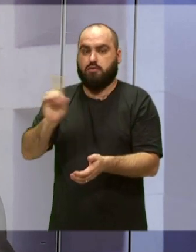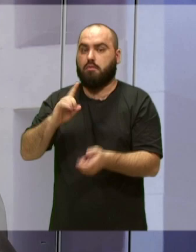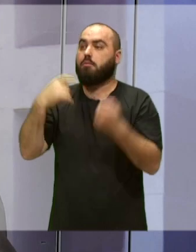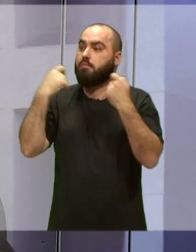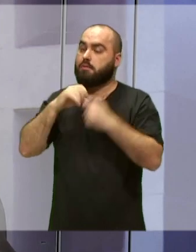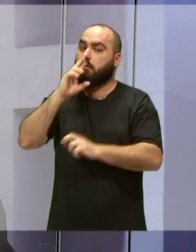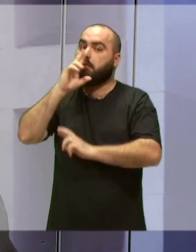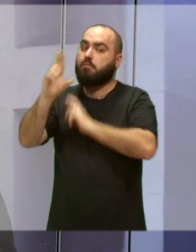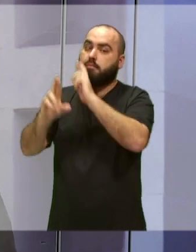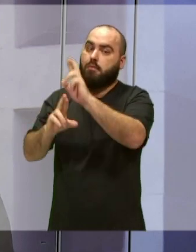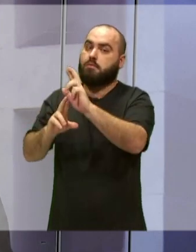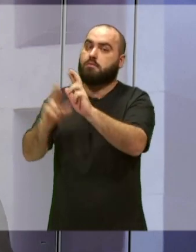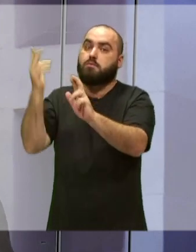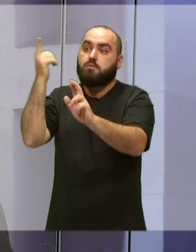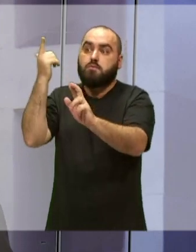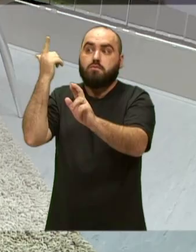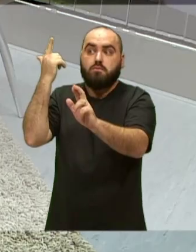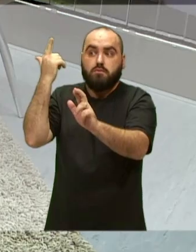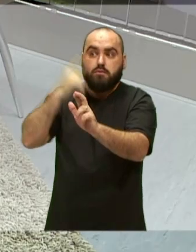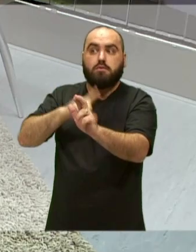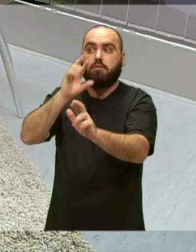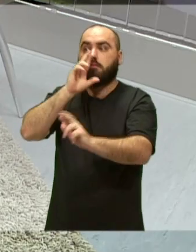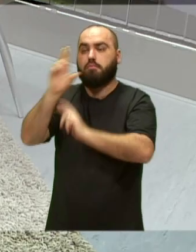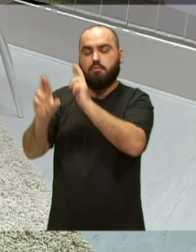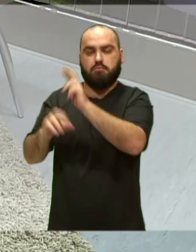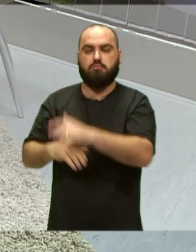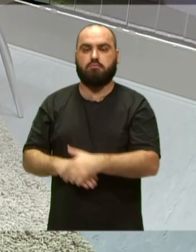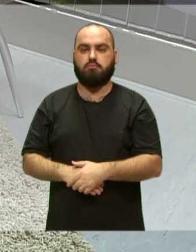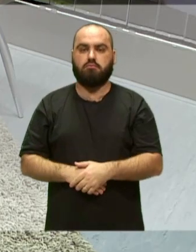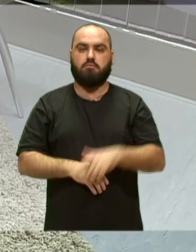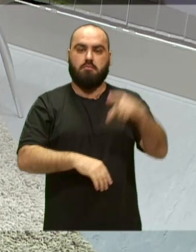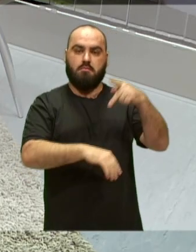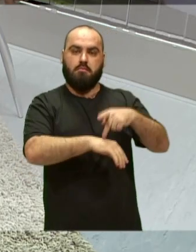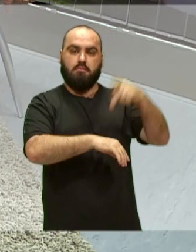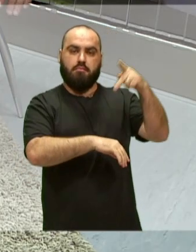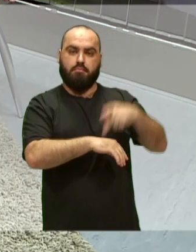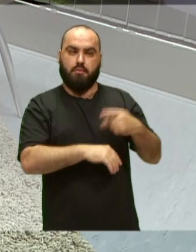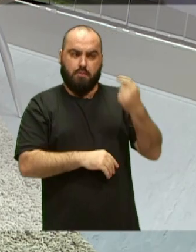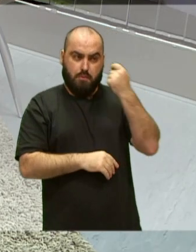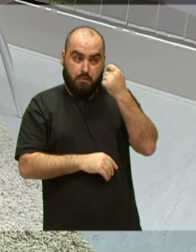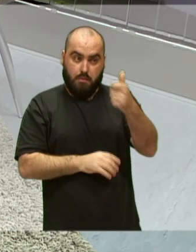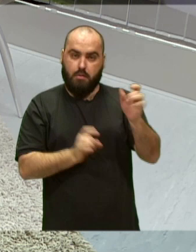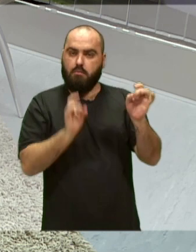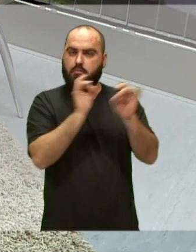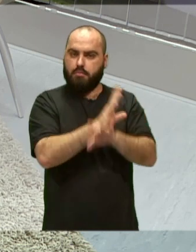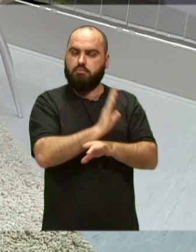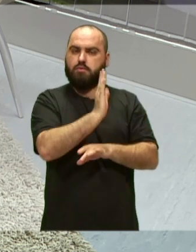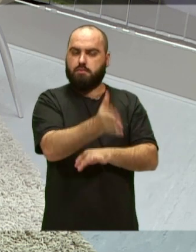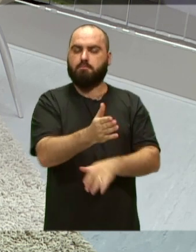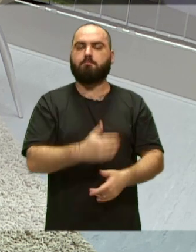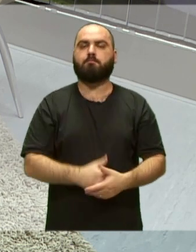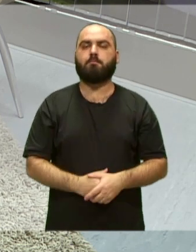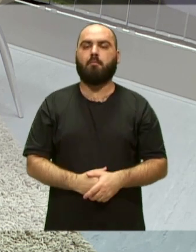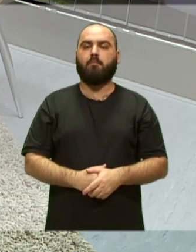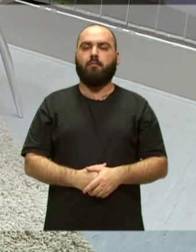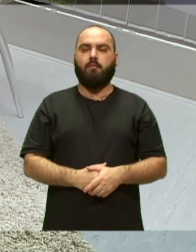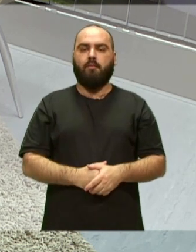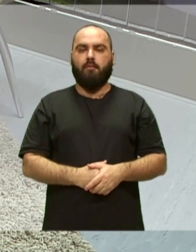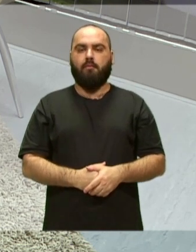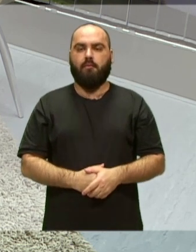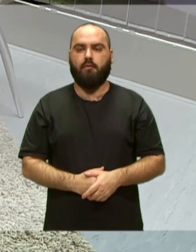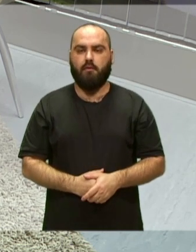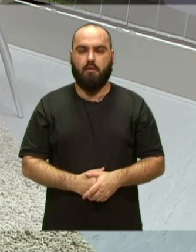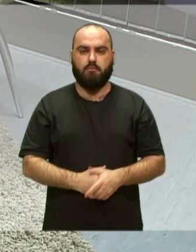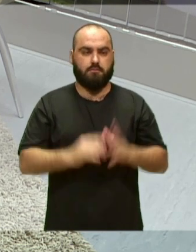para para chegar no nível tô fazendo essa pós-graduação tô até terminando já pós-graduação e o que que acontece dentro de tudo